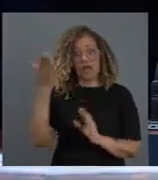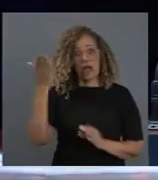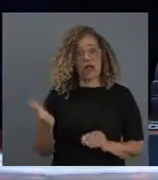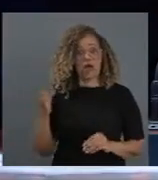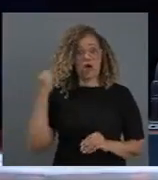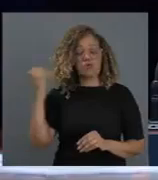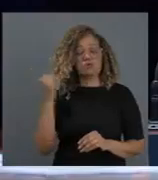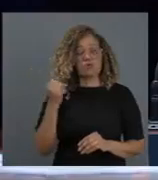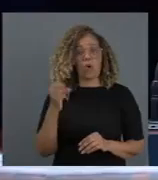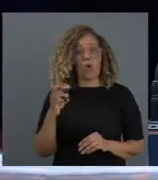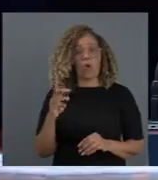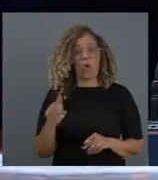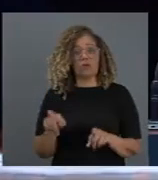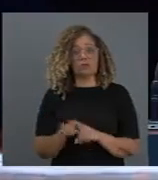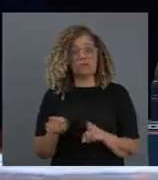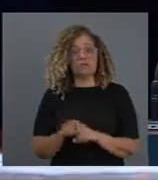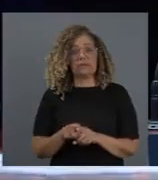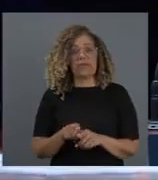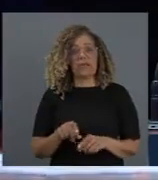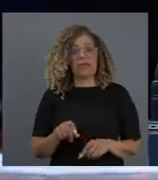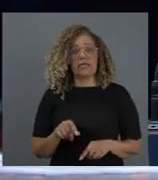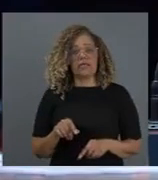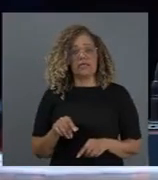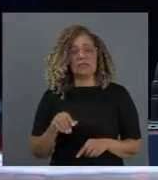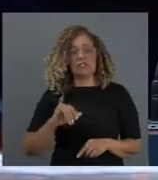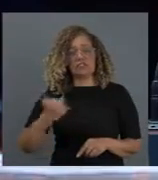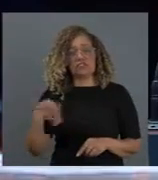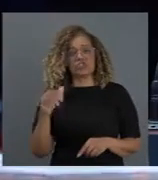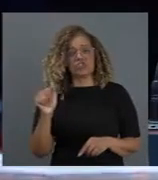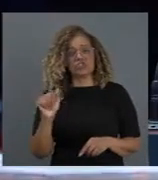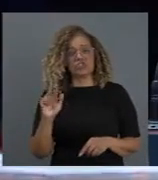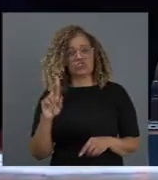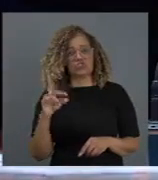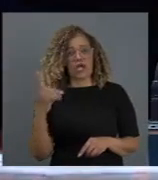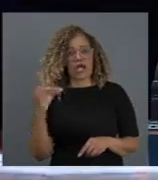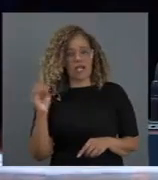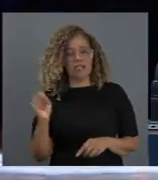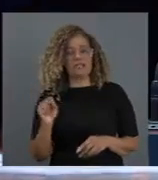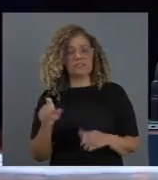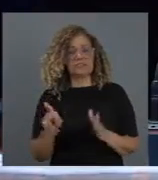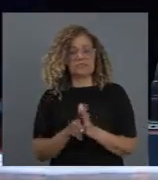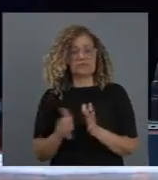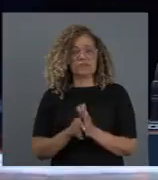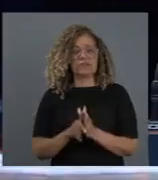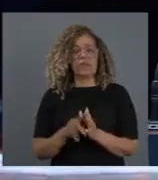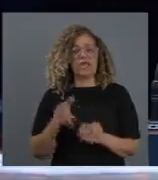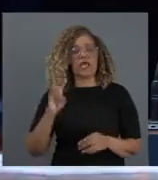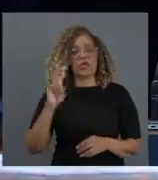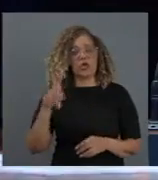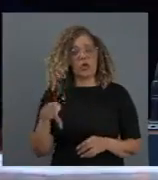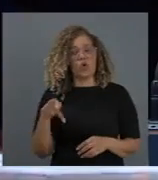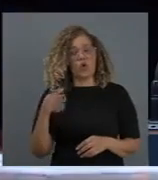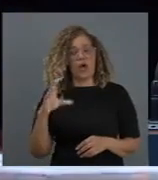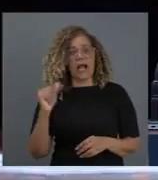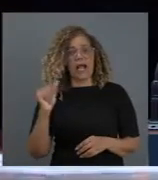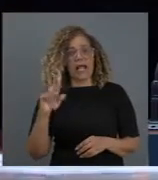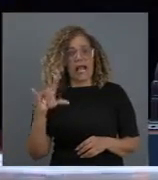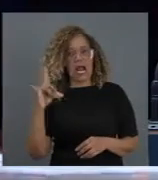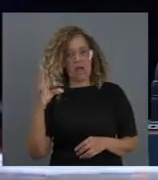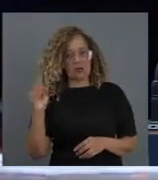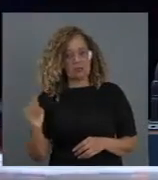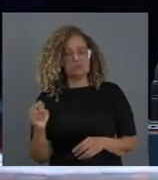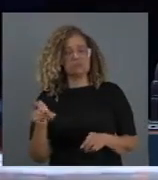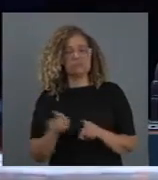Jader Barbalho e o relator na CCJ foi o senador Carlos Portinho. Segundo a justificativa